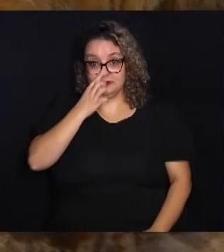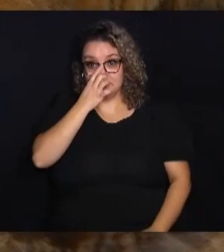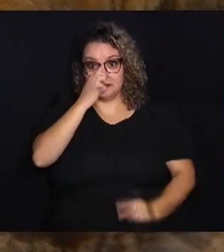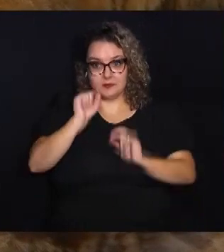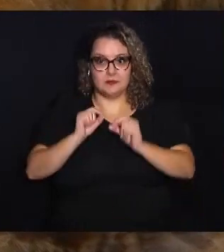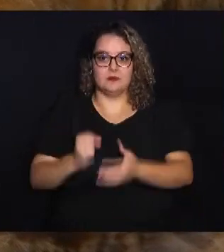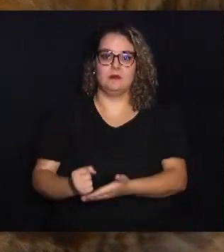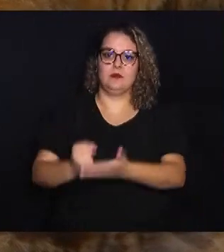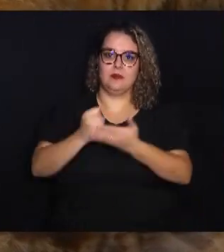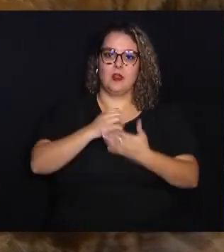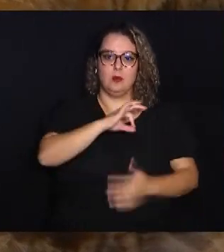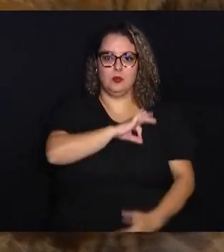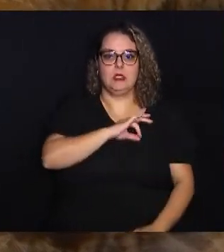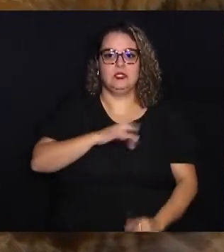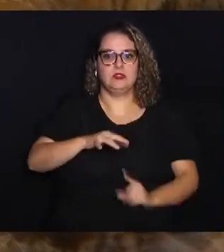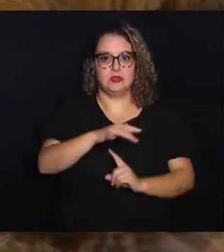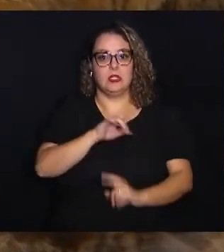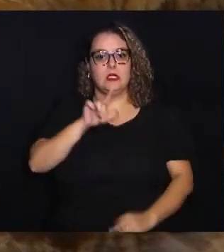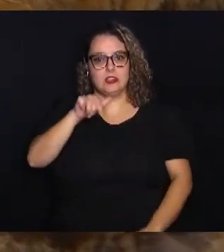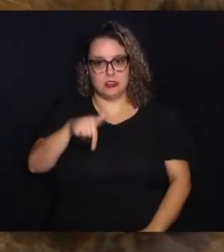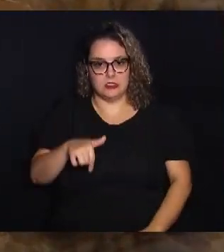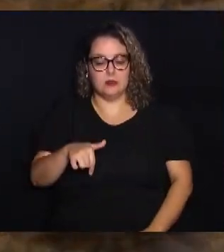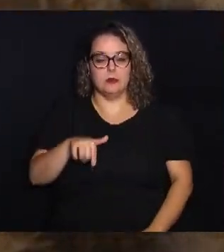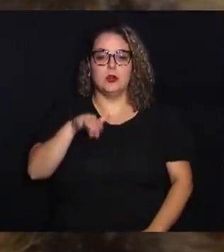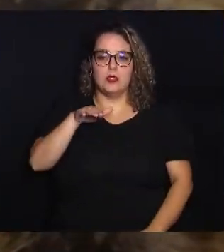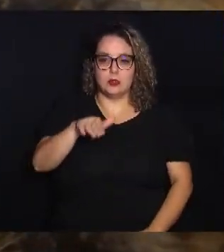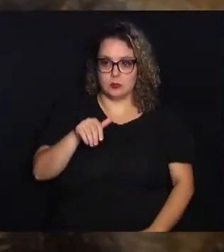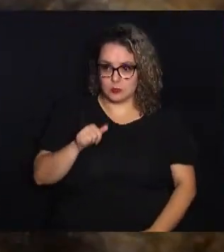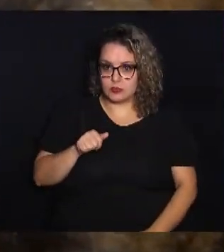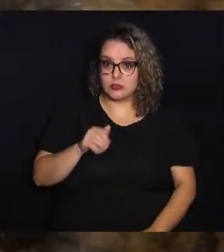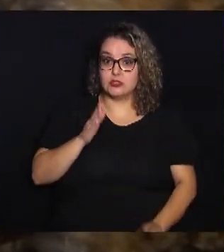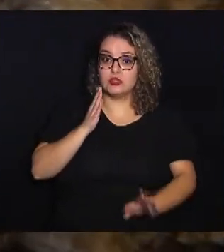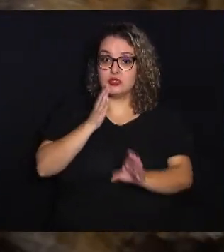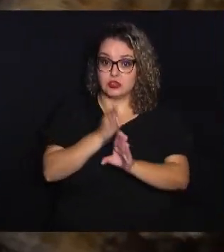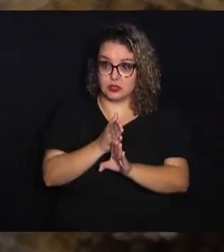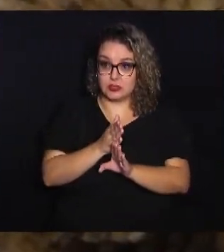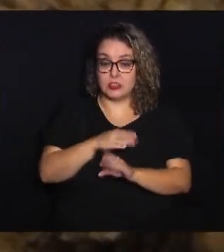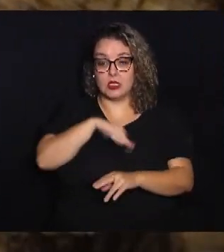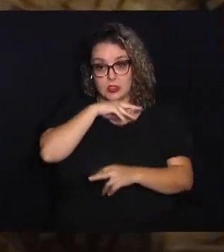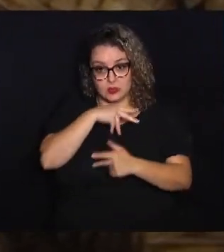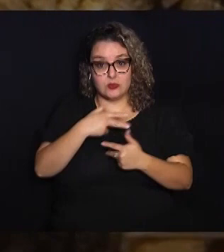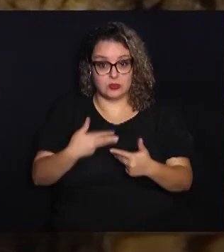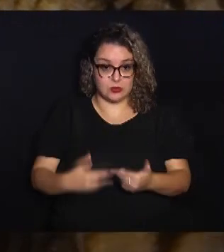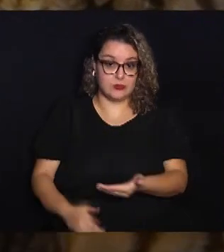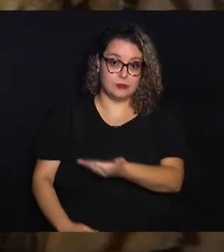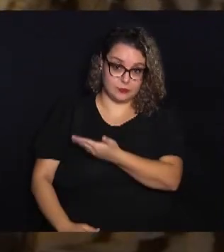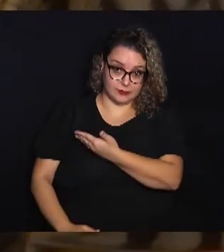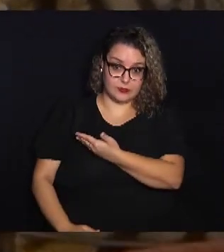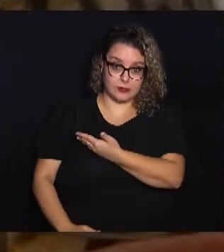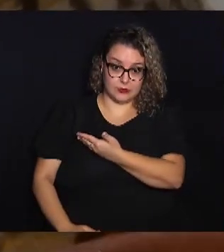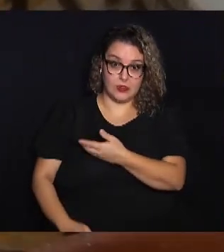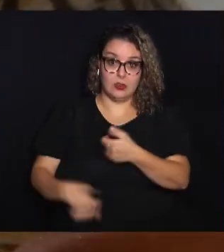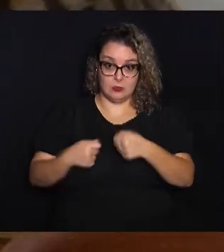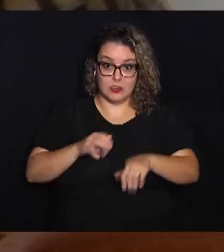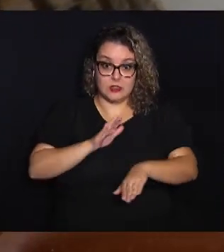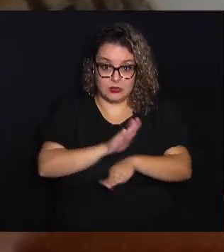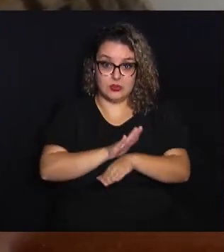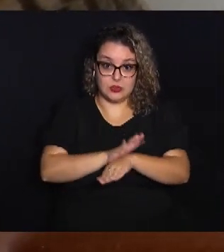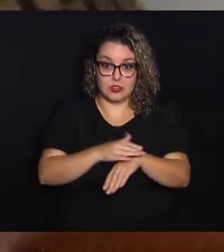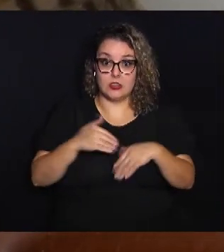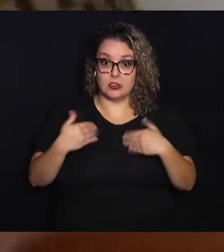nós foi a Polícia Militar Ambiental, depois de ter sido acionada por ter encontrado esse animal precisando de